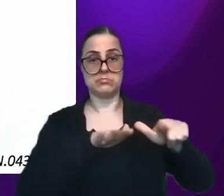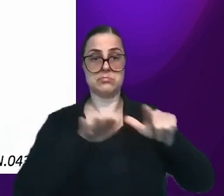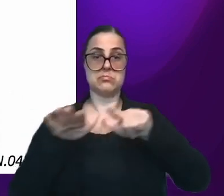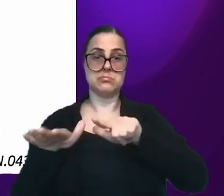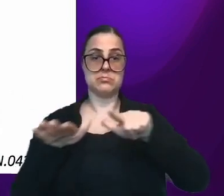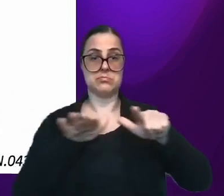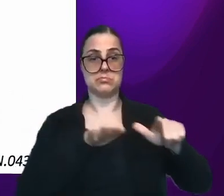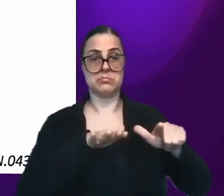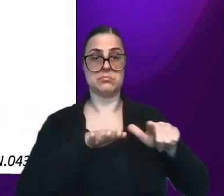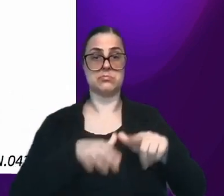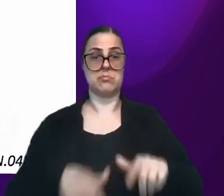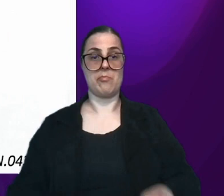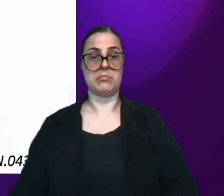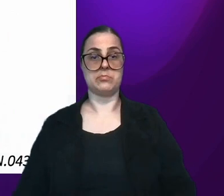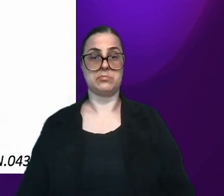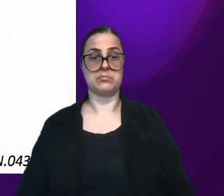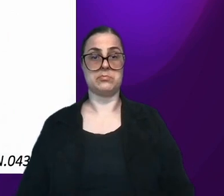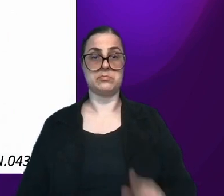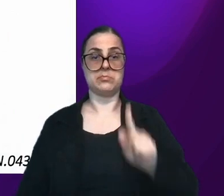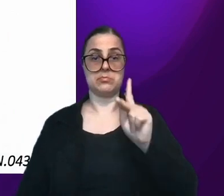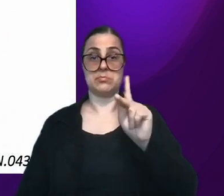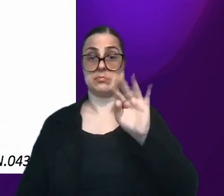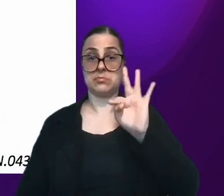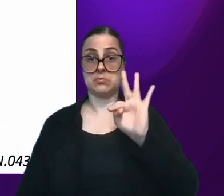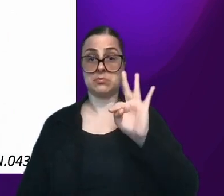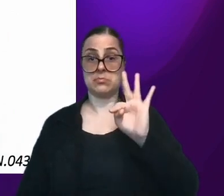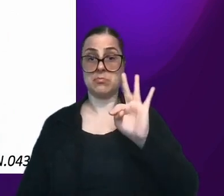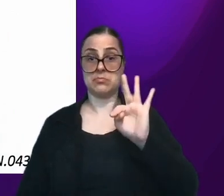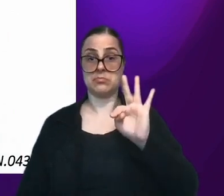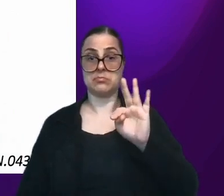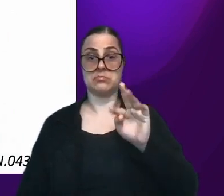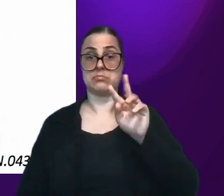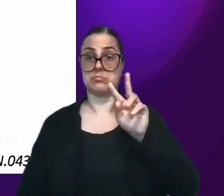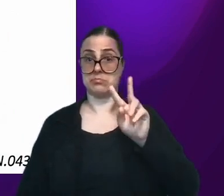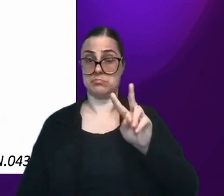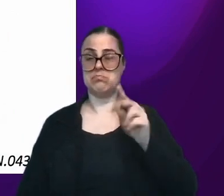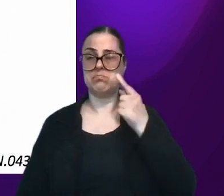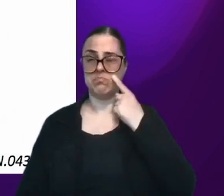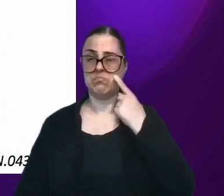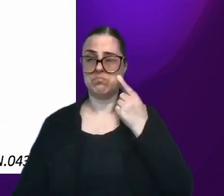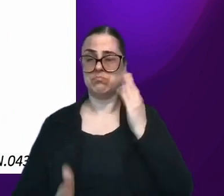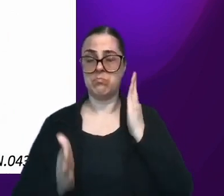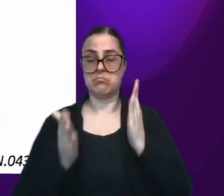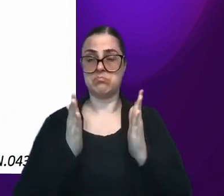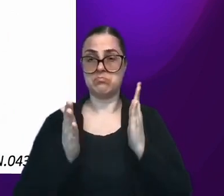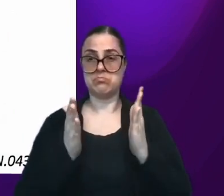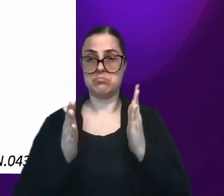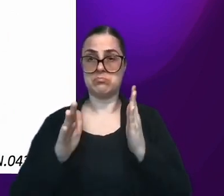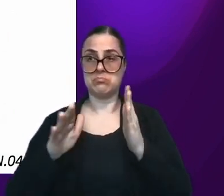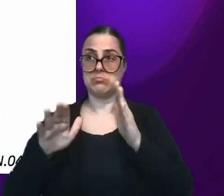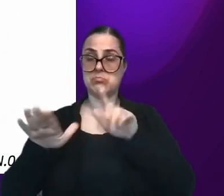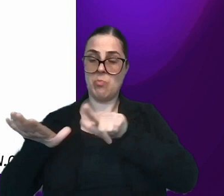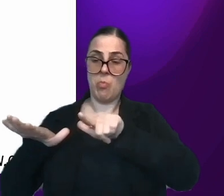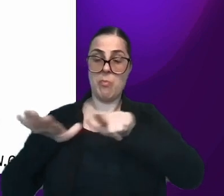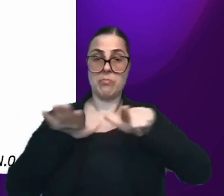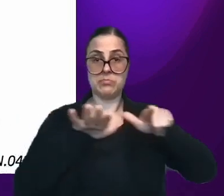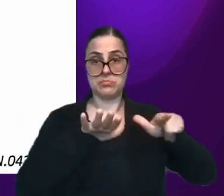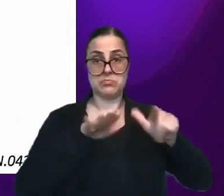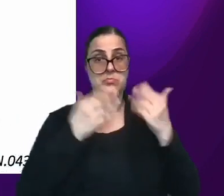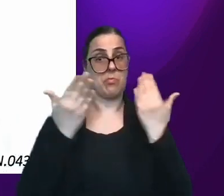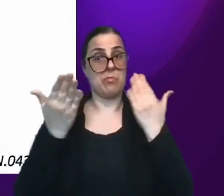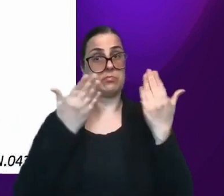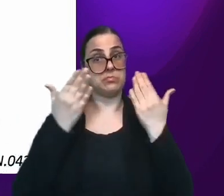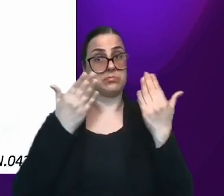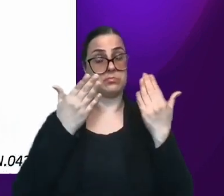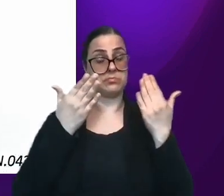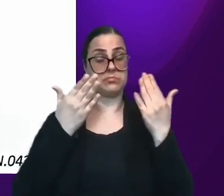uma possibilidade de uma remoção maior ao longo da semana, em relação à terapia estendida e à terapia